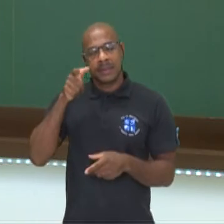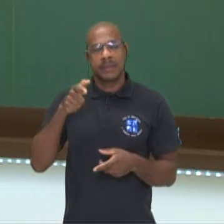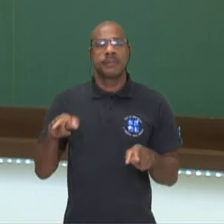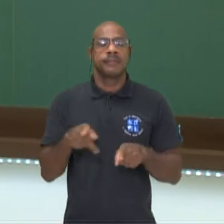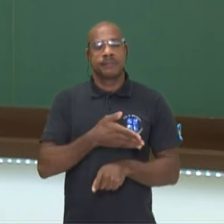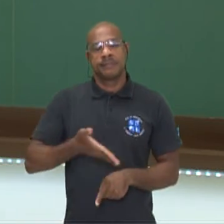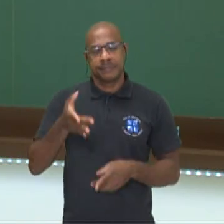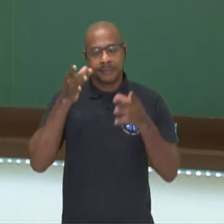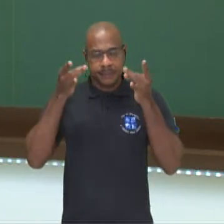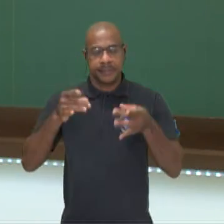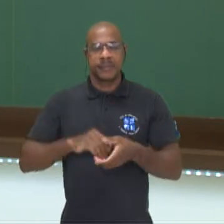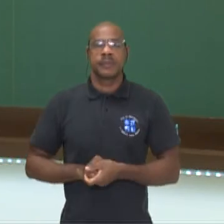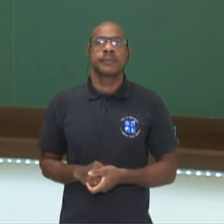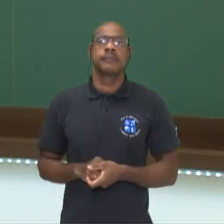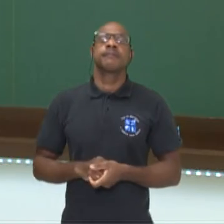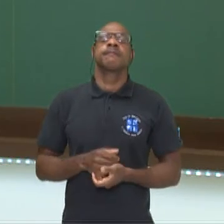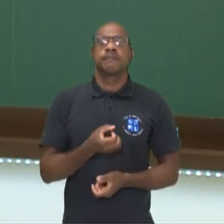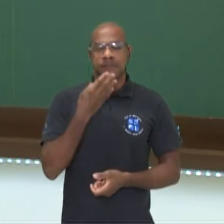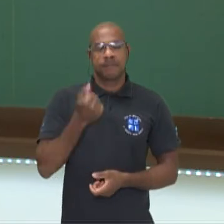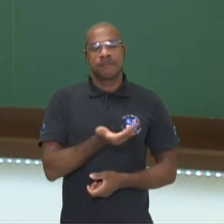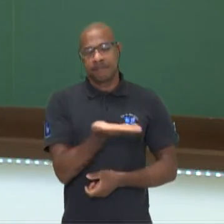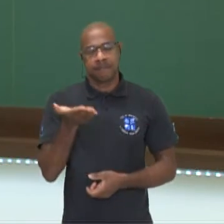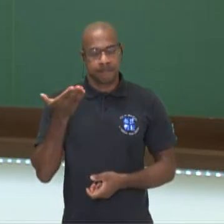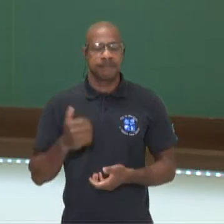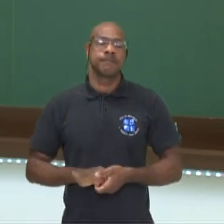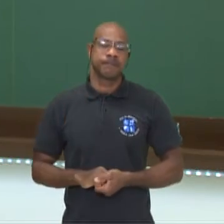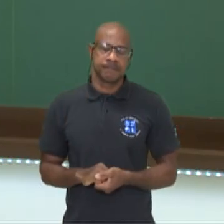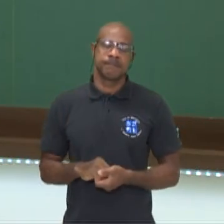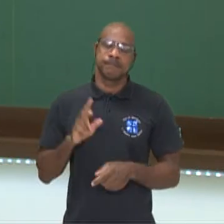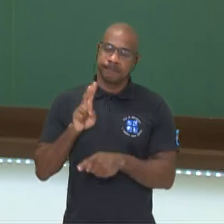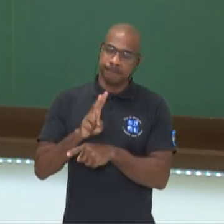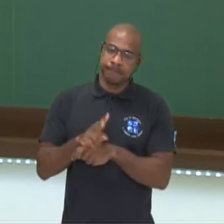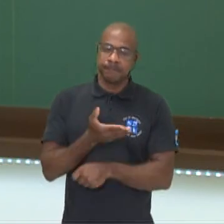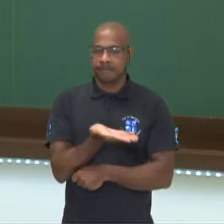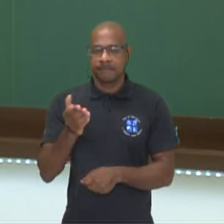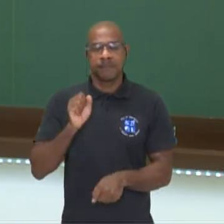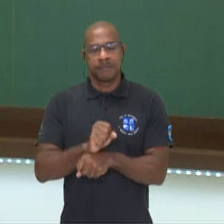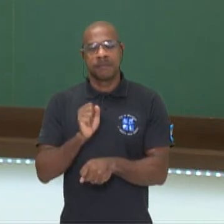vocês. Desejo a todos vocês aí que fiquem bem, que se cuidem.